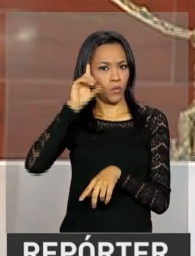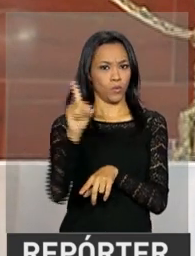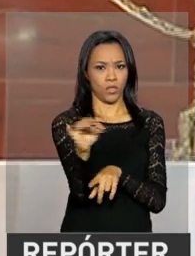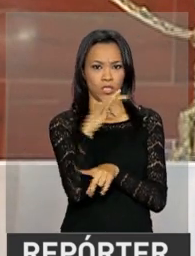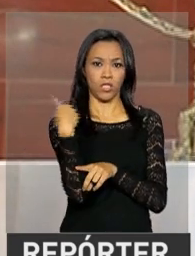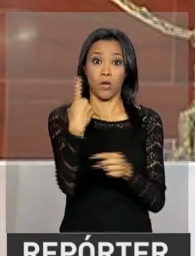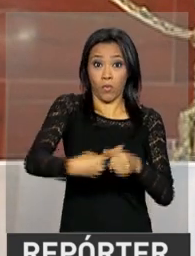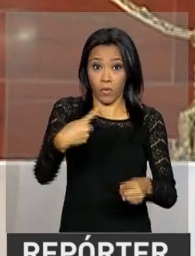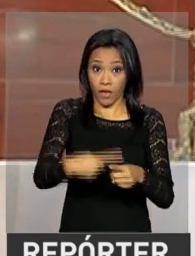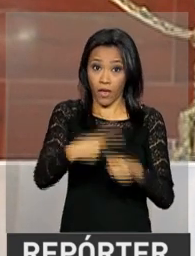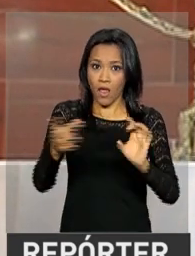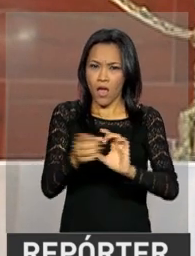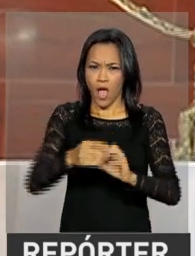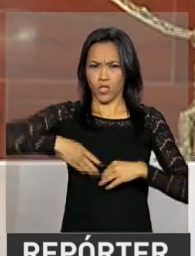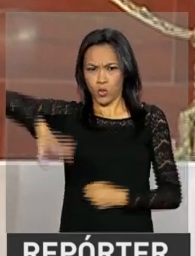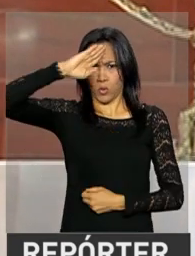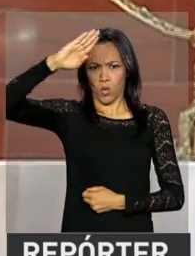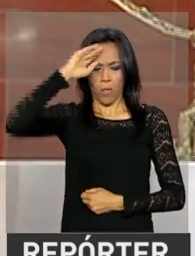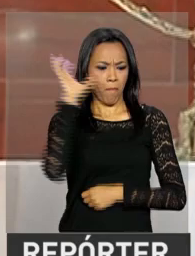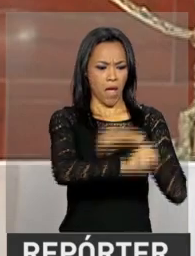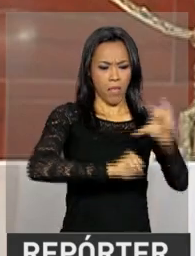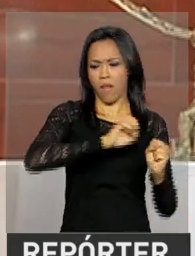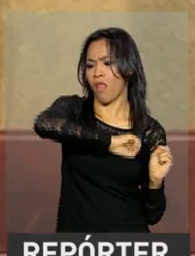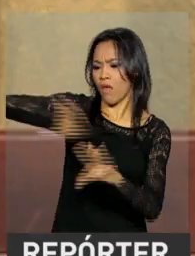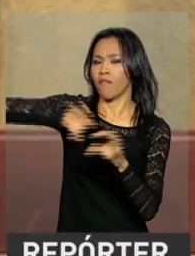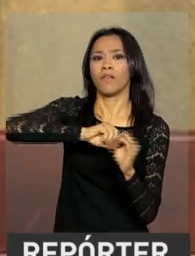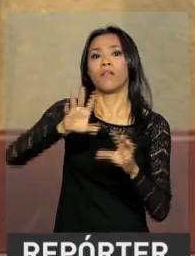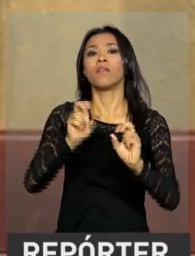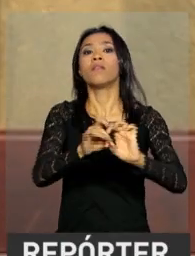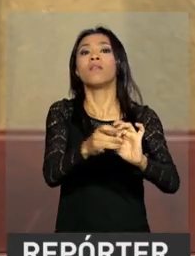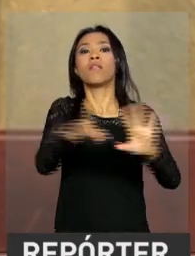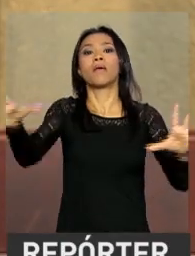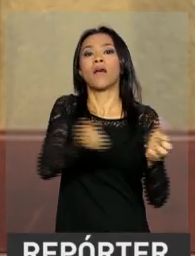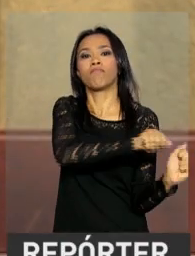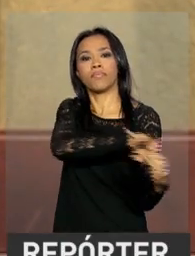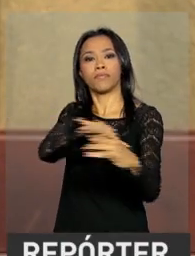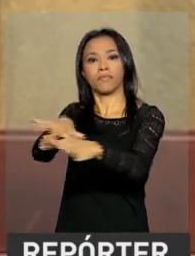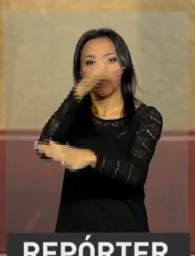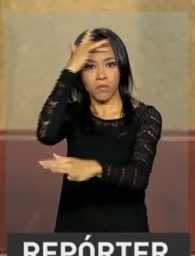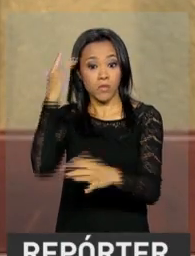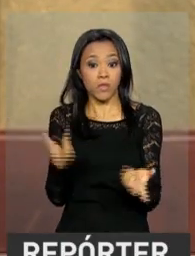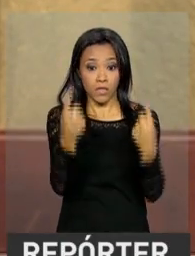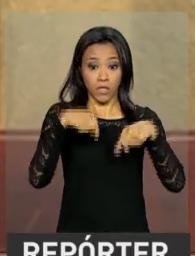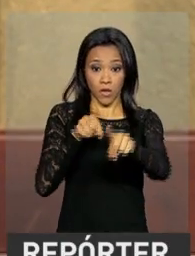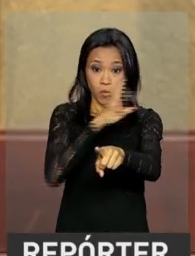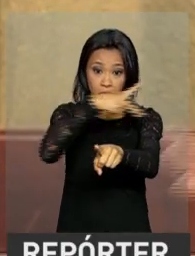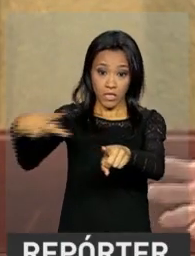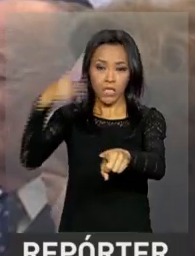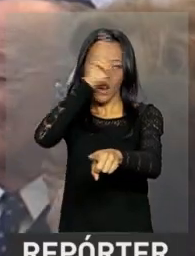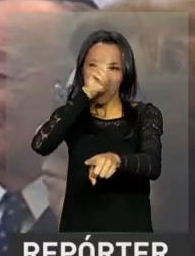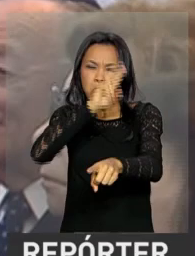soviéticas libertaram o campo de concentração de Auschwitz na Polônia o presidente Michel Temer destacou que relembrar